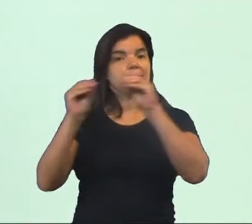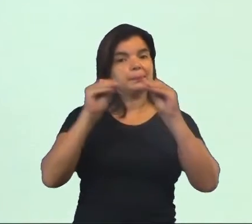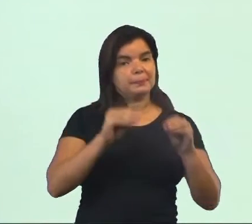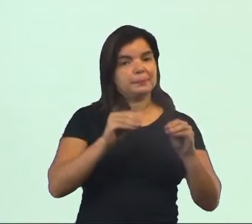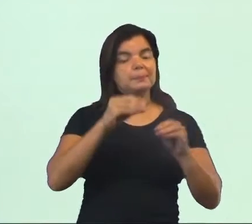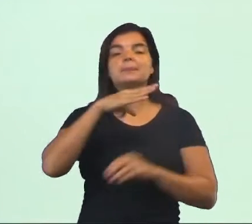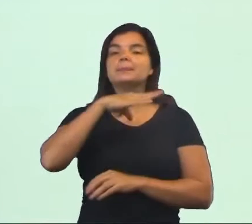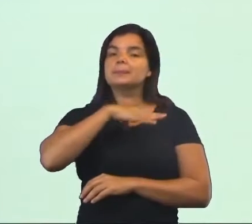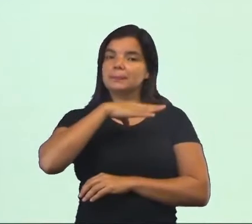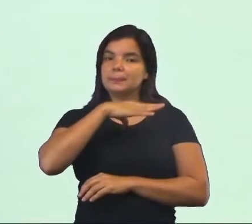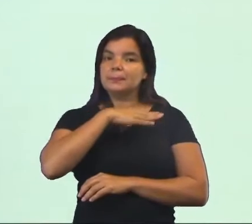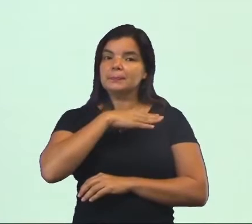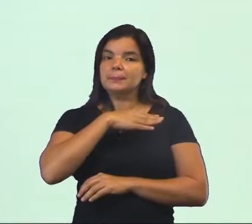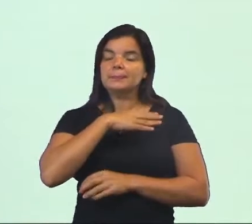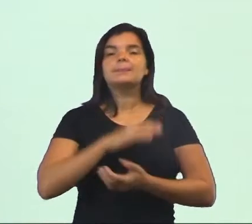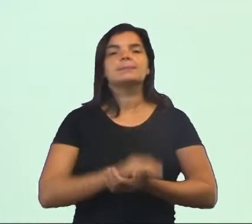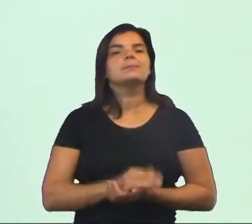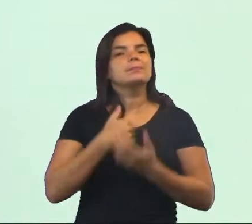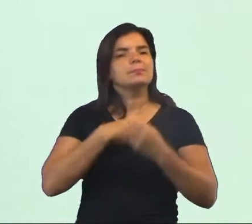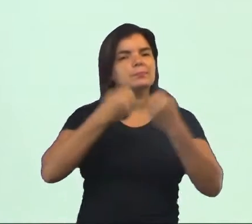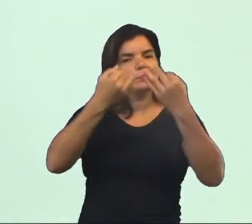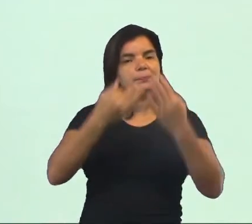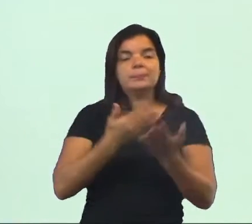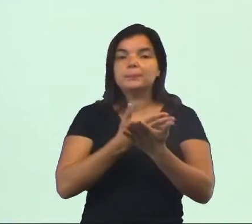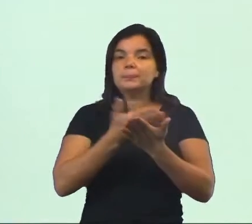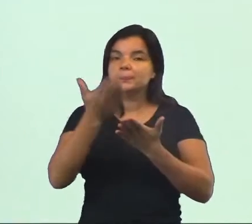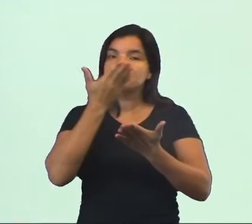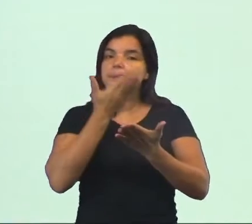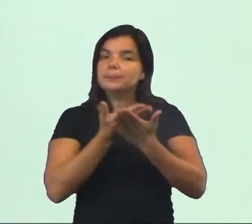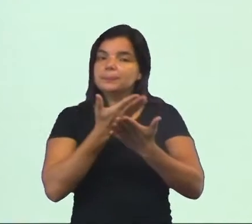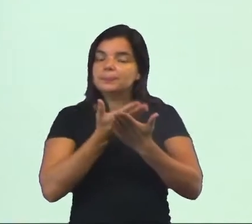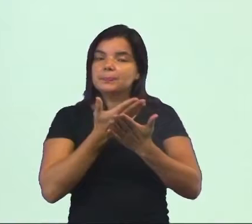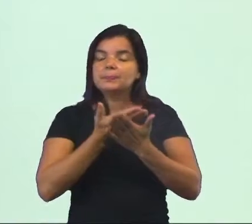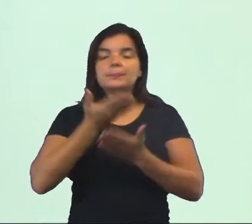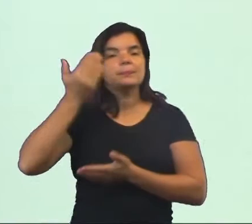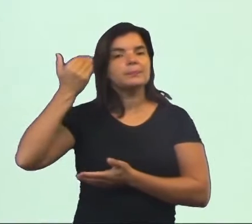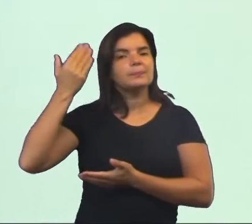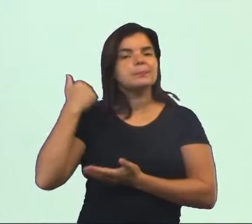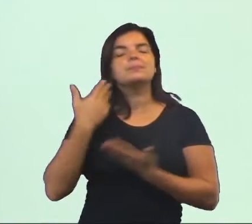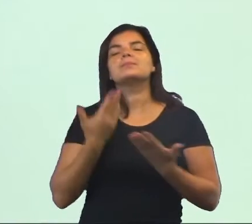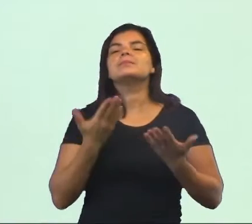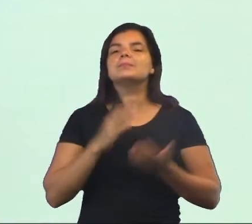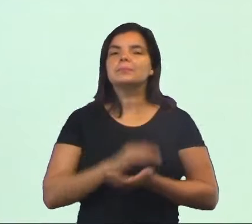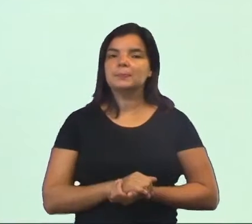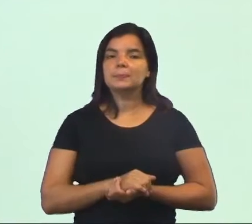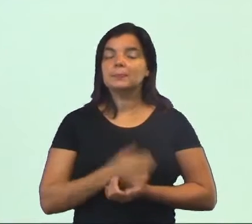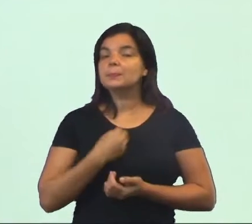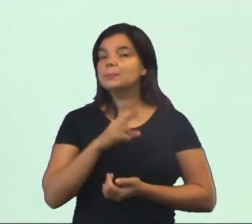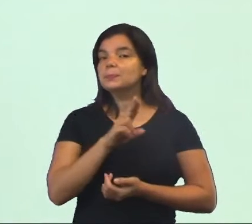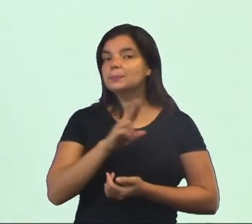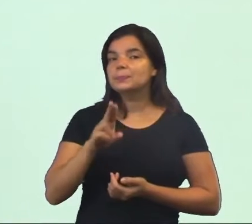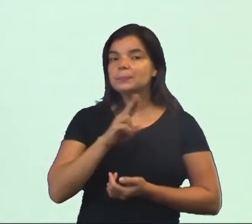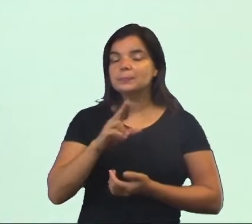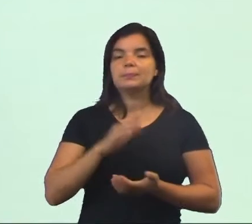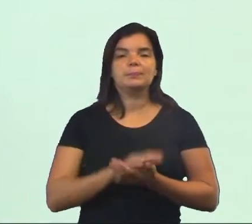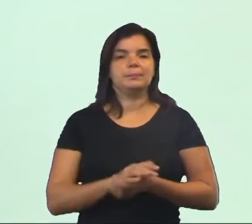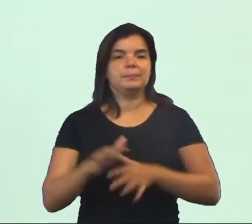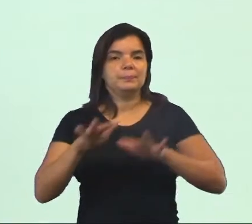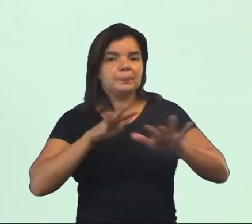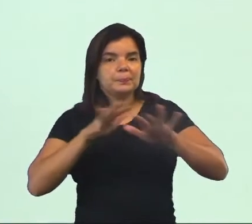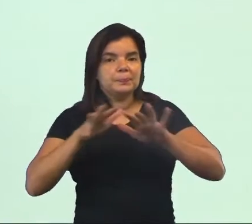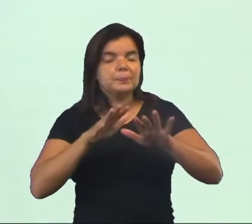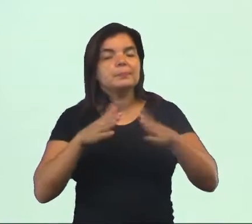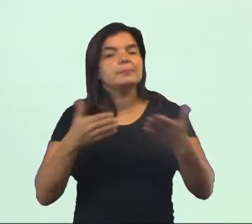para a cidade. Falei para vocês no início da nossa aula, estudamos na aula passada. E aí, como é chamada essa